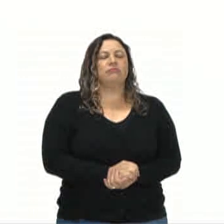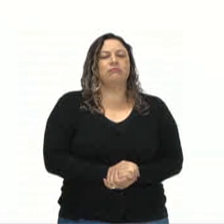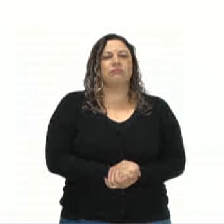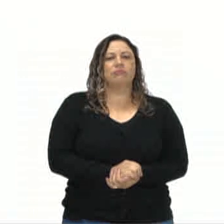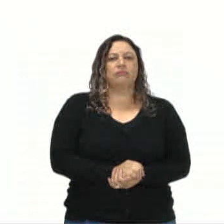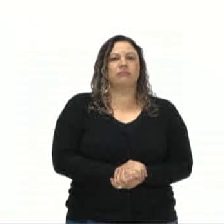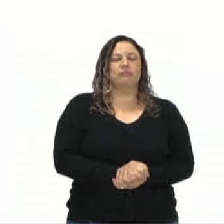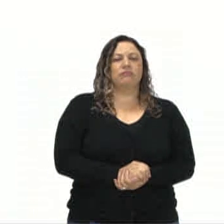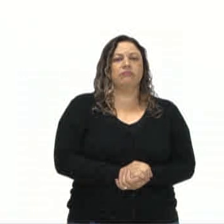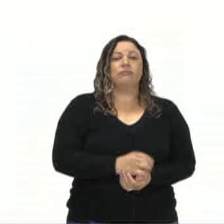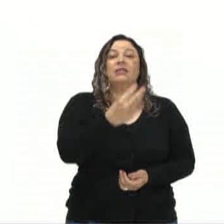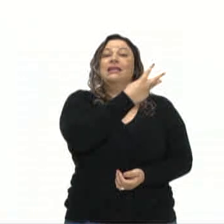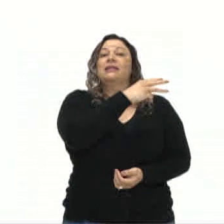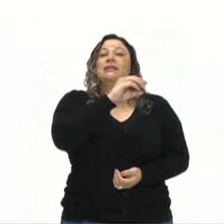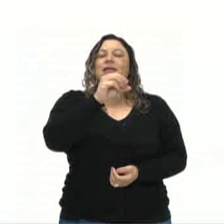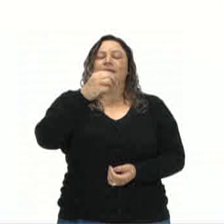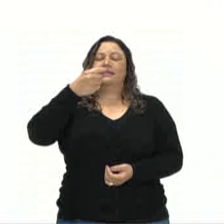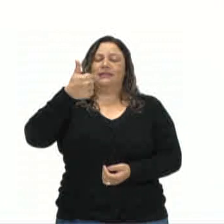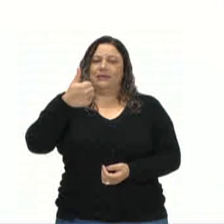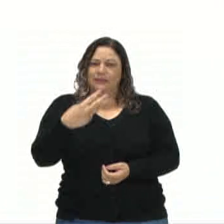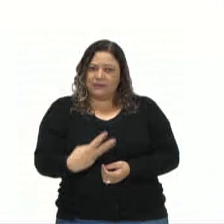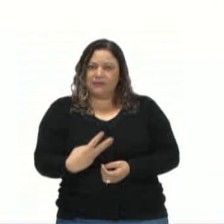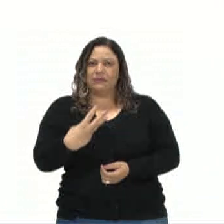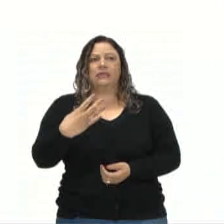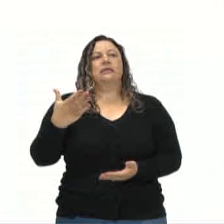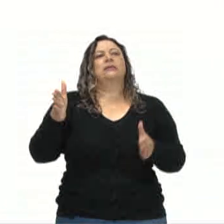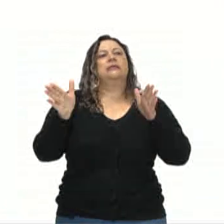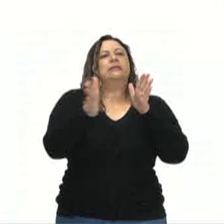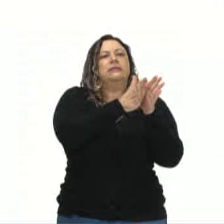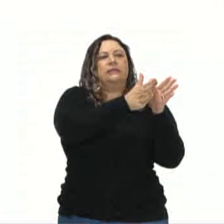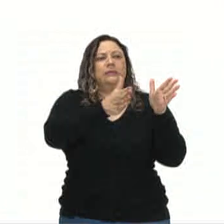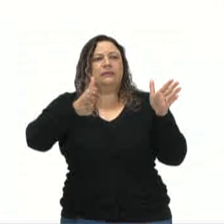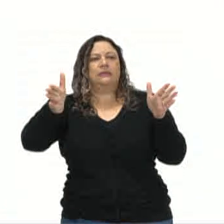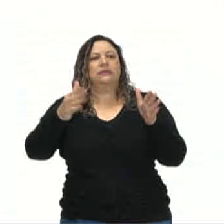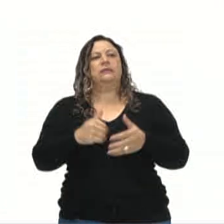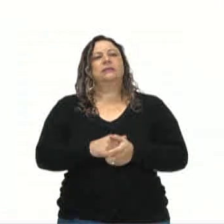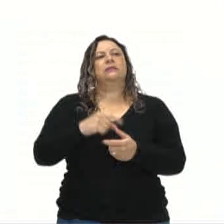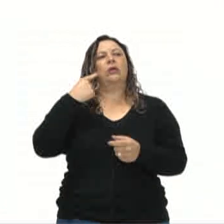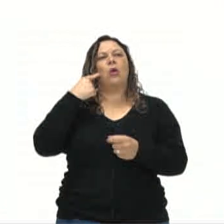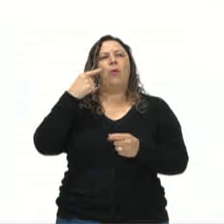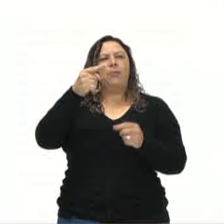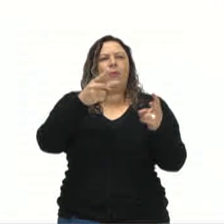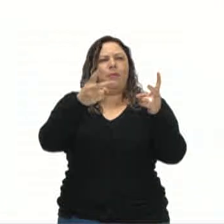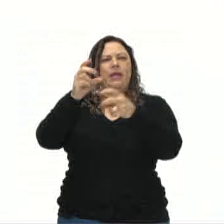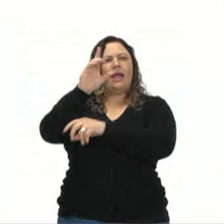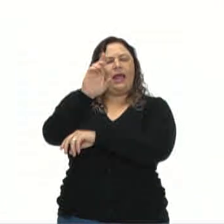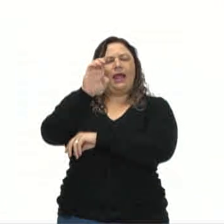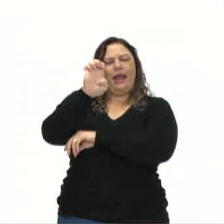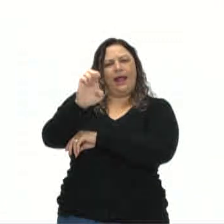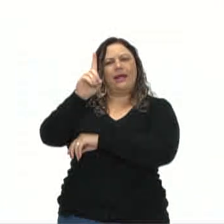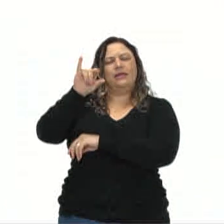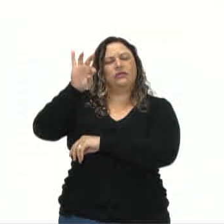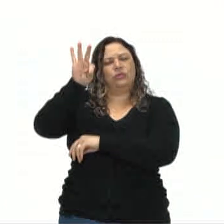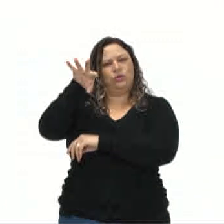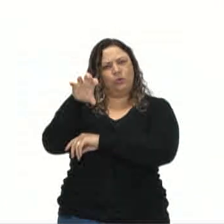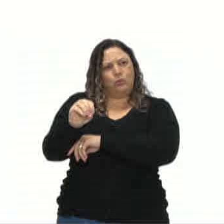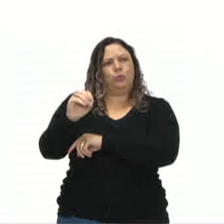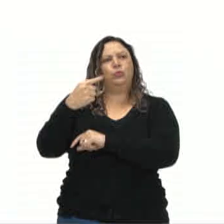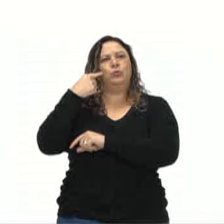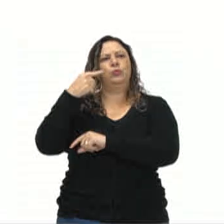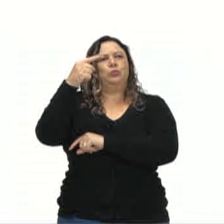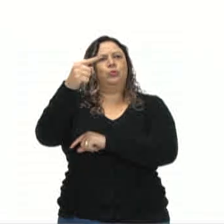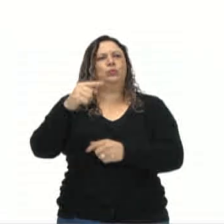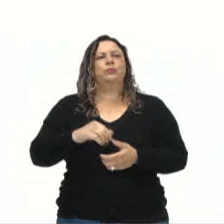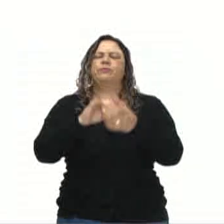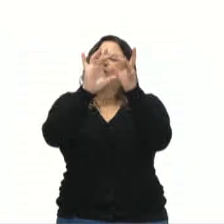Em 313, por meio do Edito de Milão, o imperador Constantino concedeu a liberdade de culto